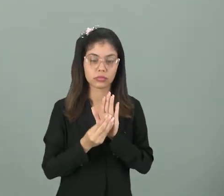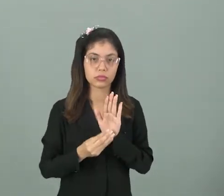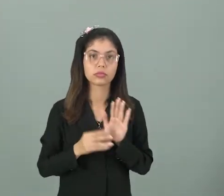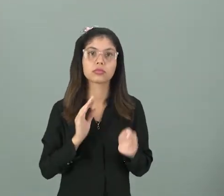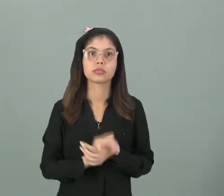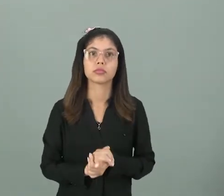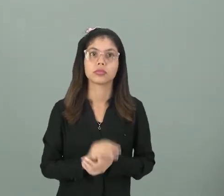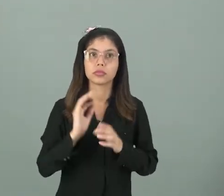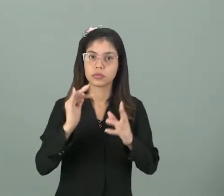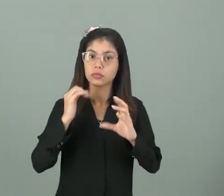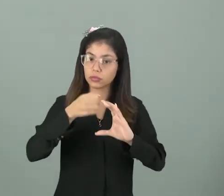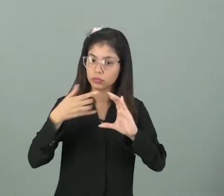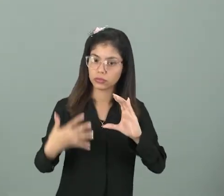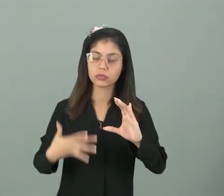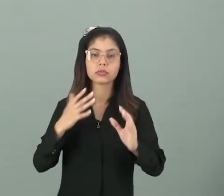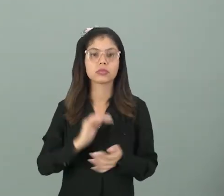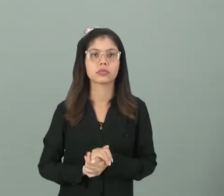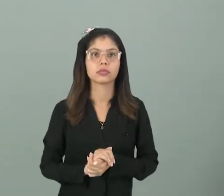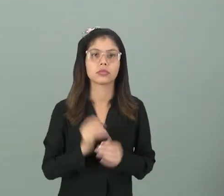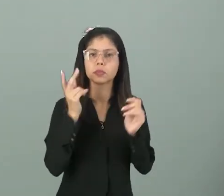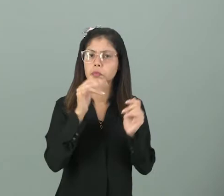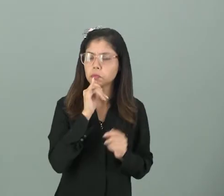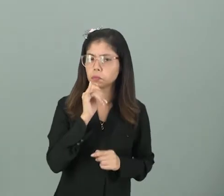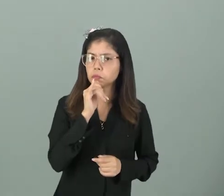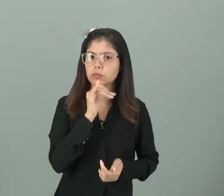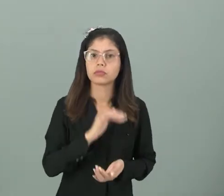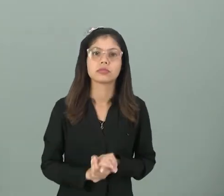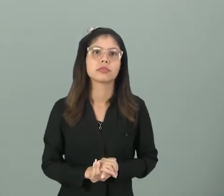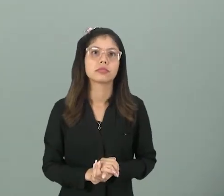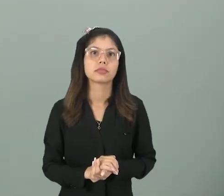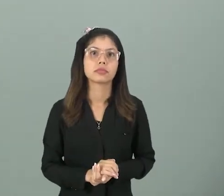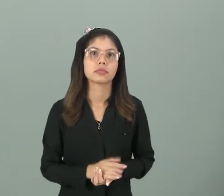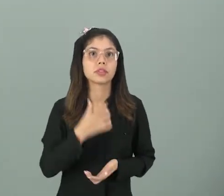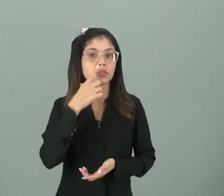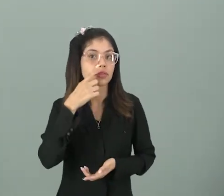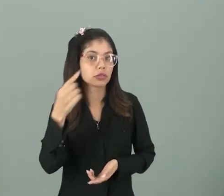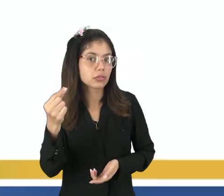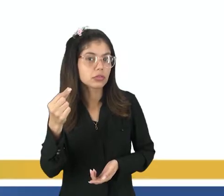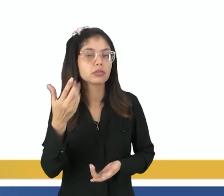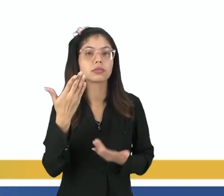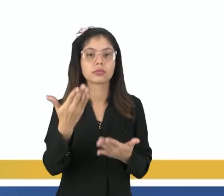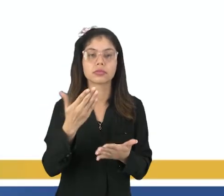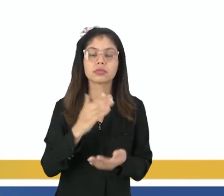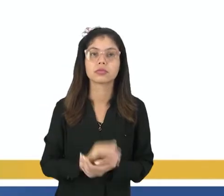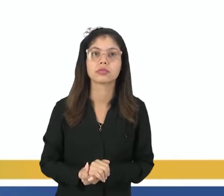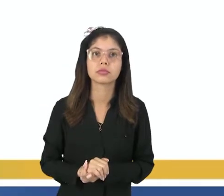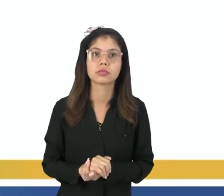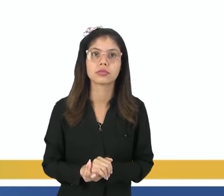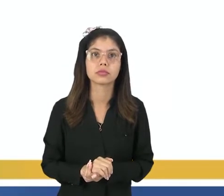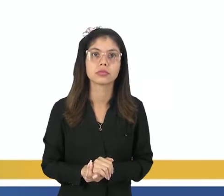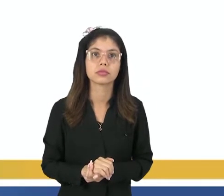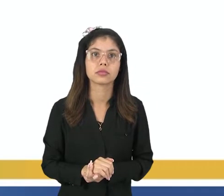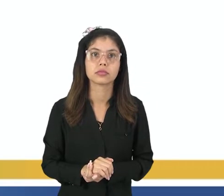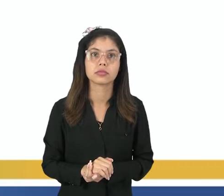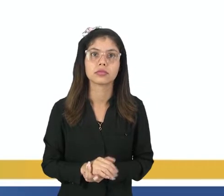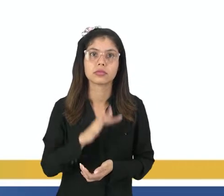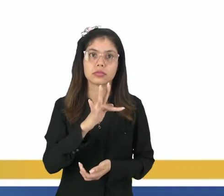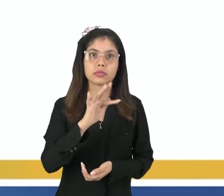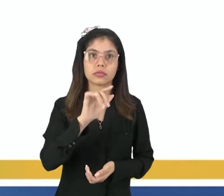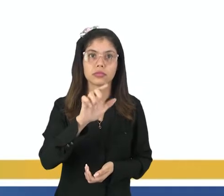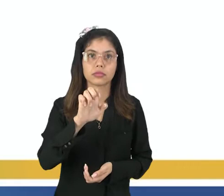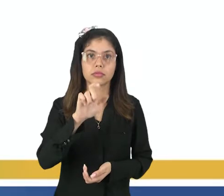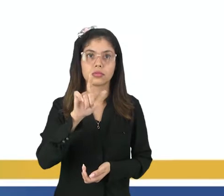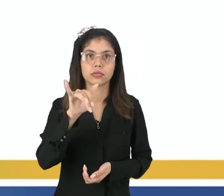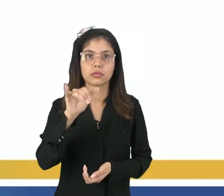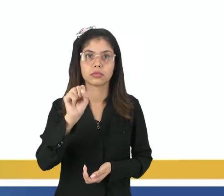ao nome de espécie. Por exemplo, o gato doméstico, o nome dele é escrito da seguinte forma, cientificamente falando,